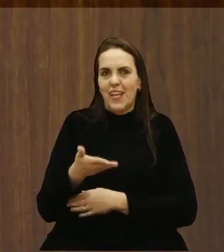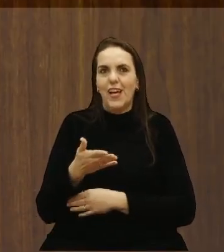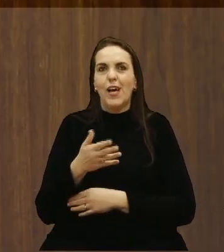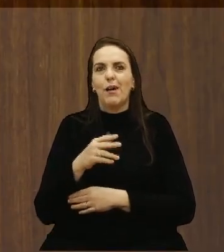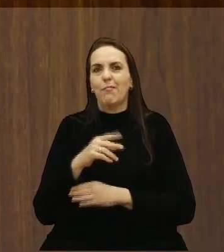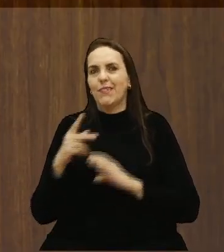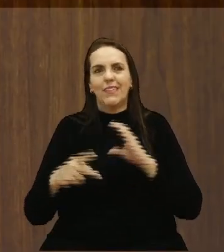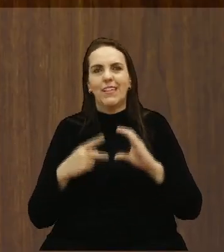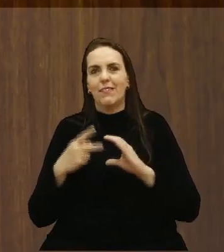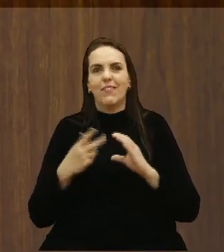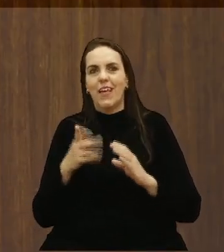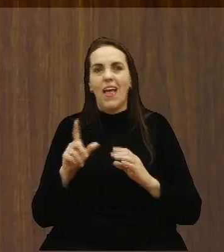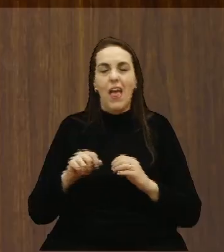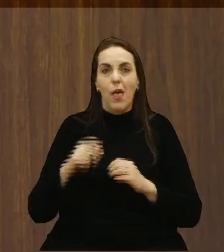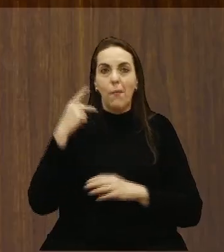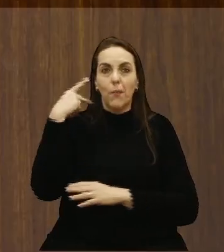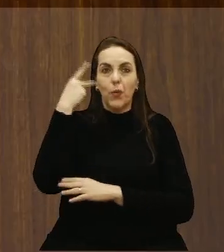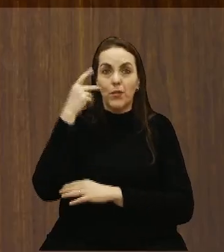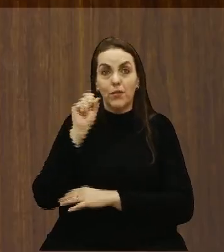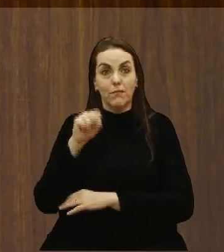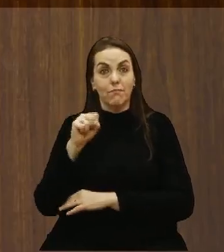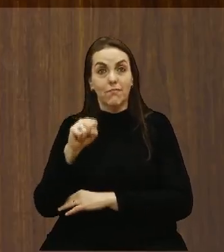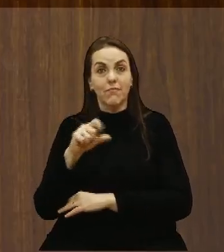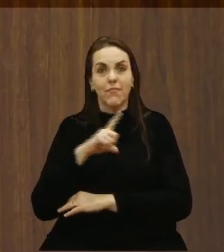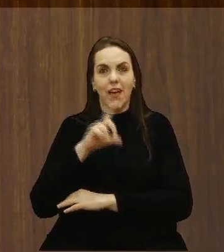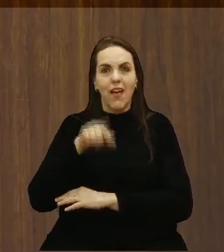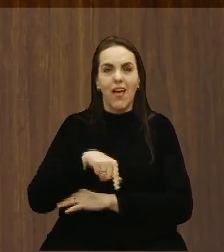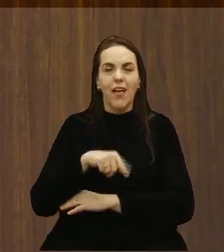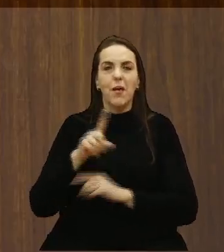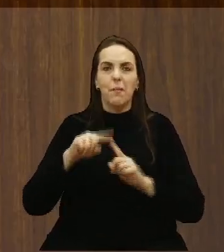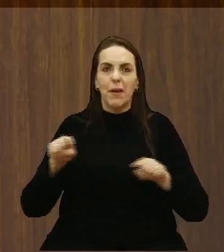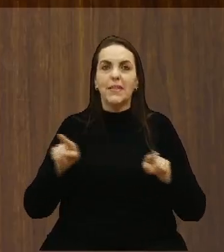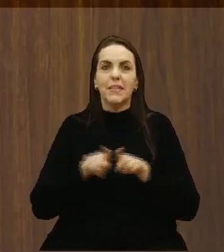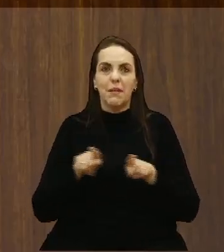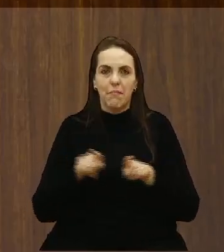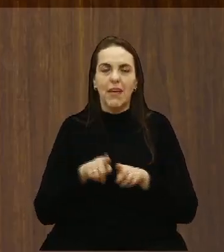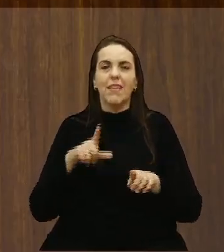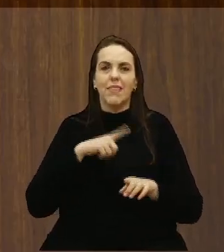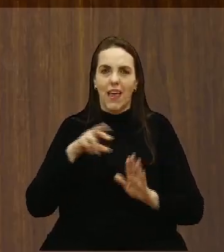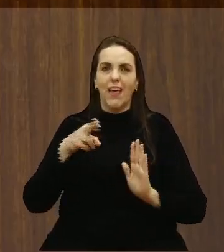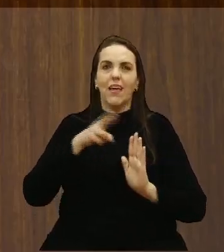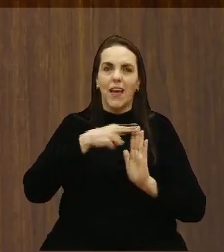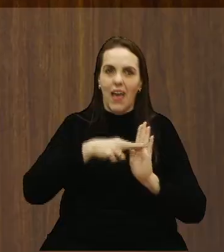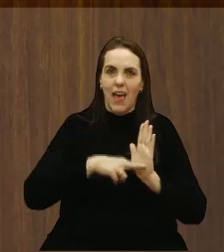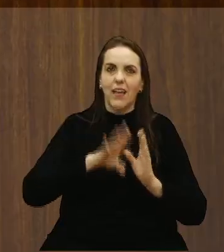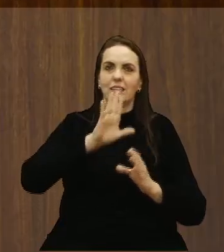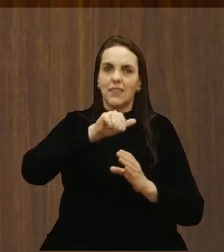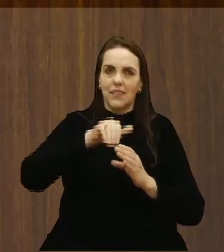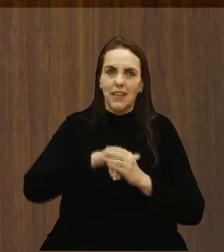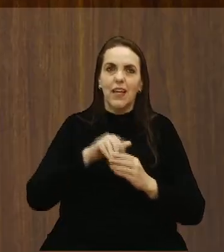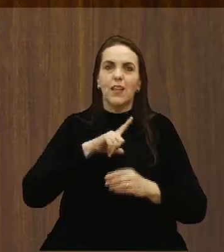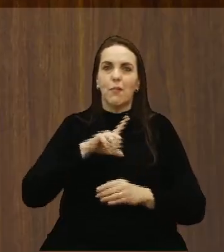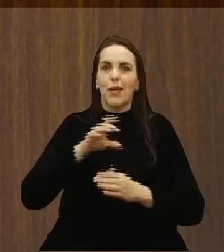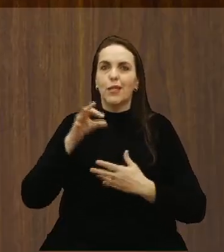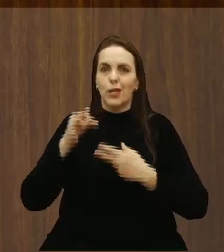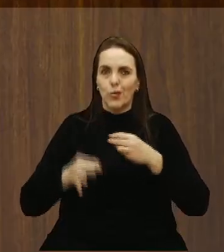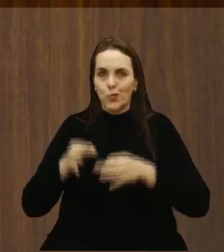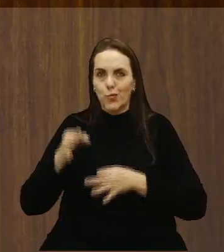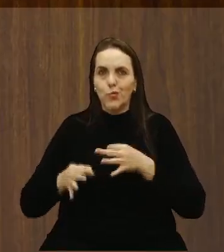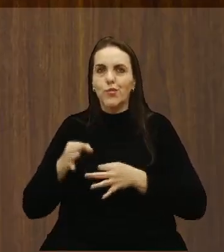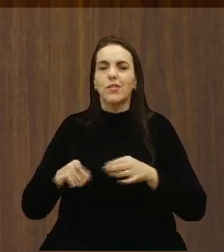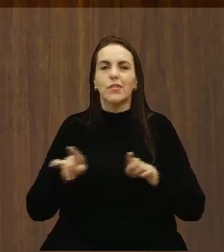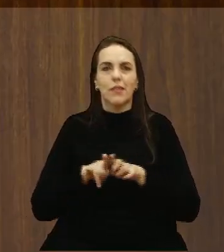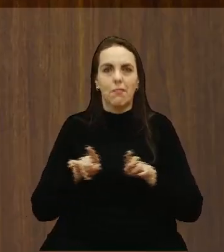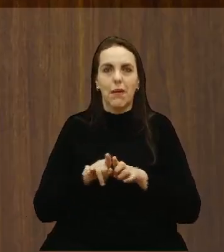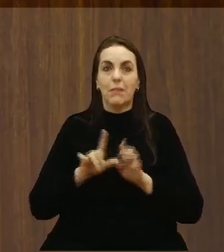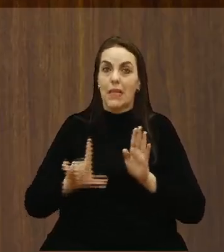uma casa política. Sim, é política, mas ela tem também um regimento, ela também é jurídica, ela também tem que se pautar